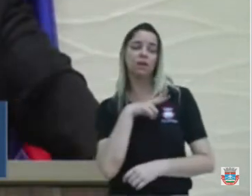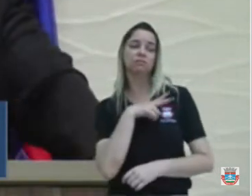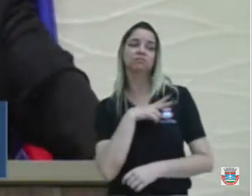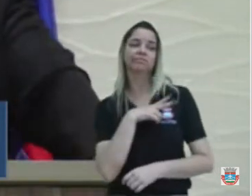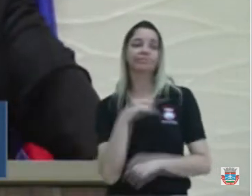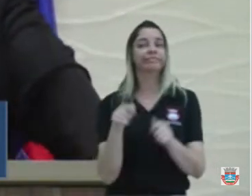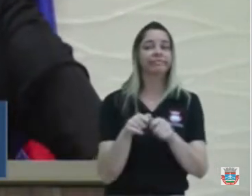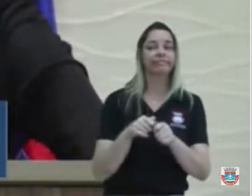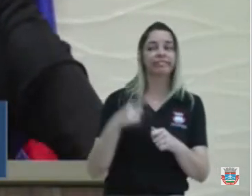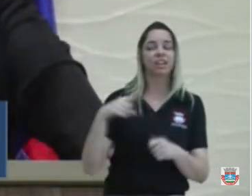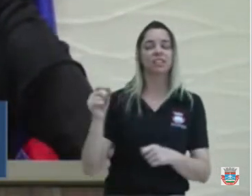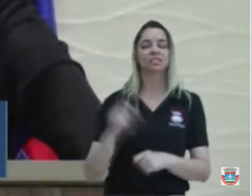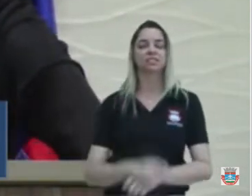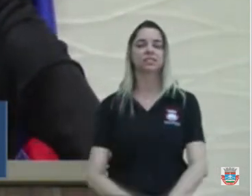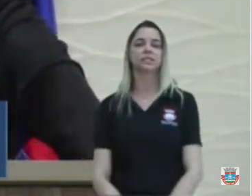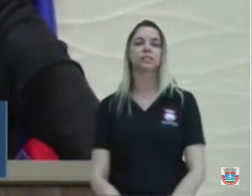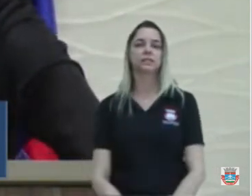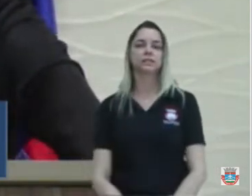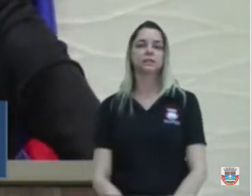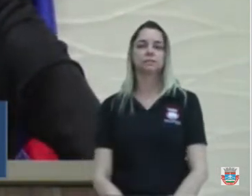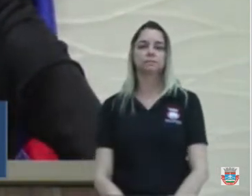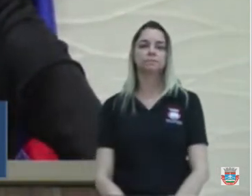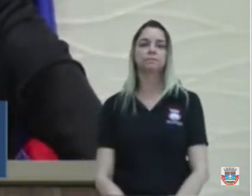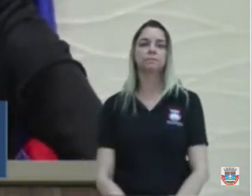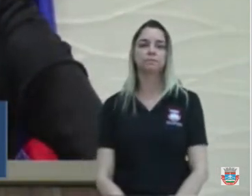vê que já foi feito, diz, não faço não.